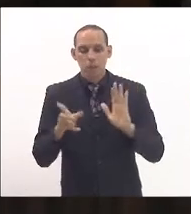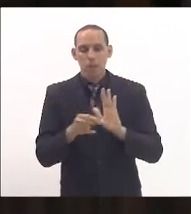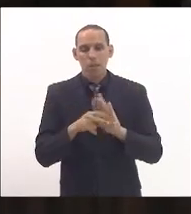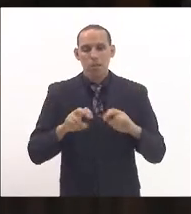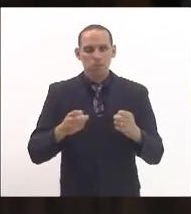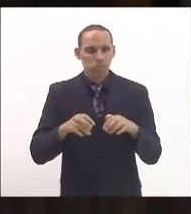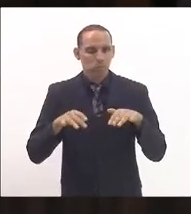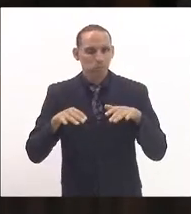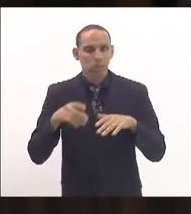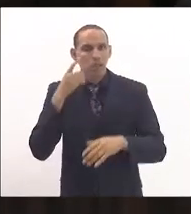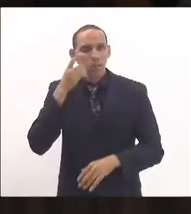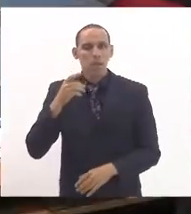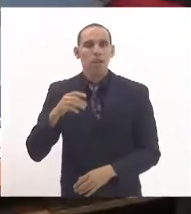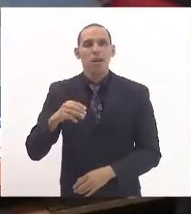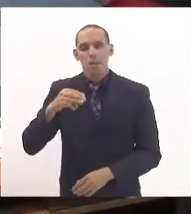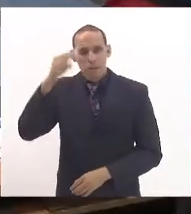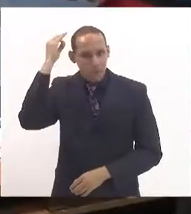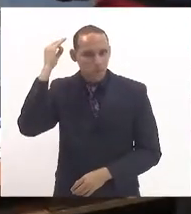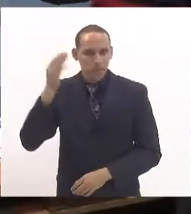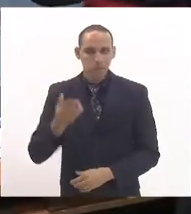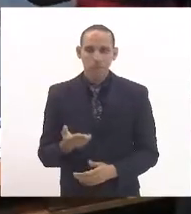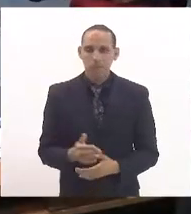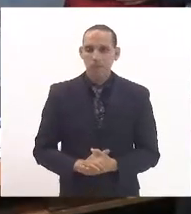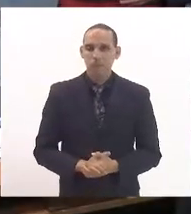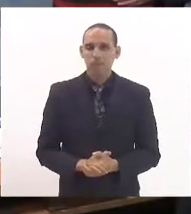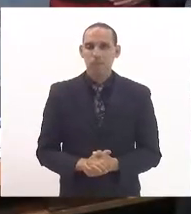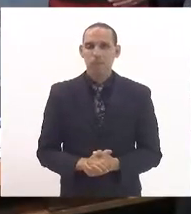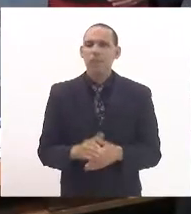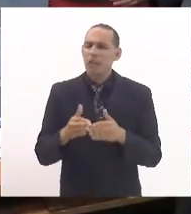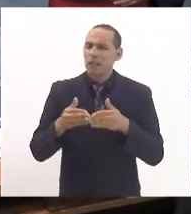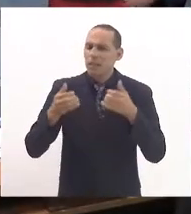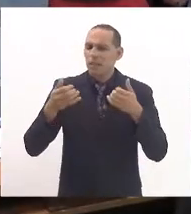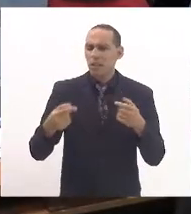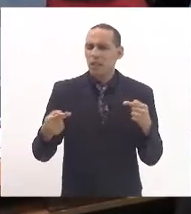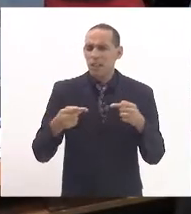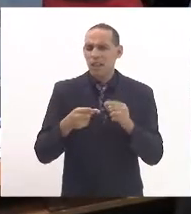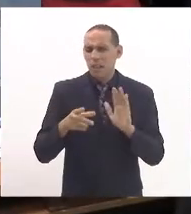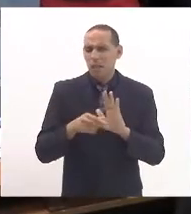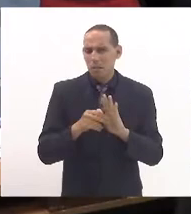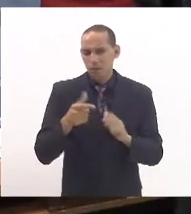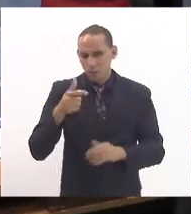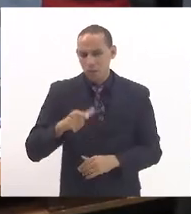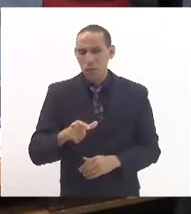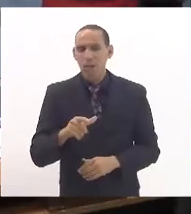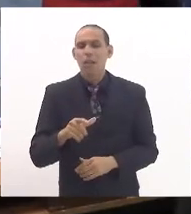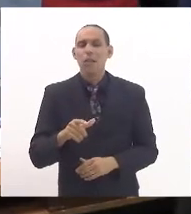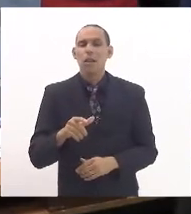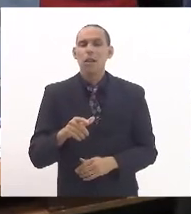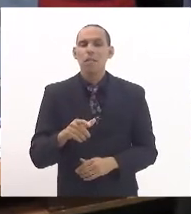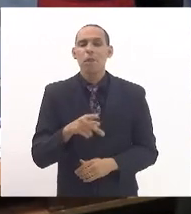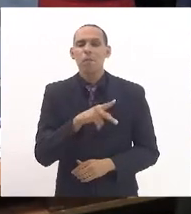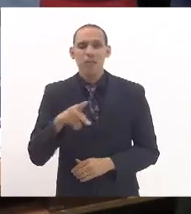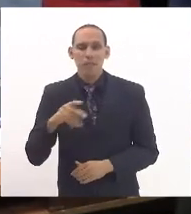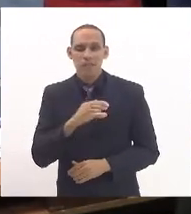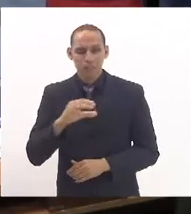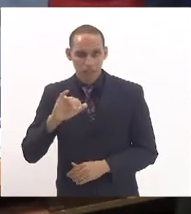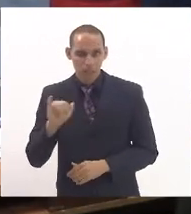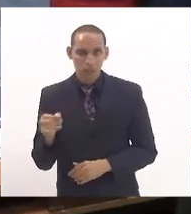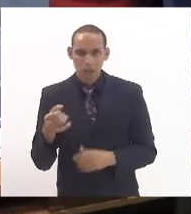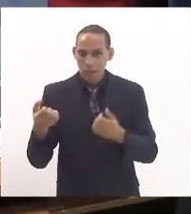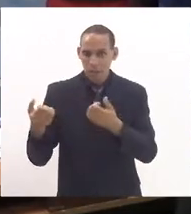deputado Márcio Pacheco. De ordem, por favor, em relação à emenda, novamente. Sim. O presidente da CCJ acabou de me